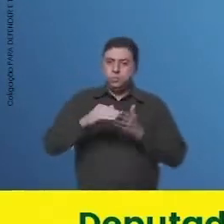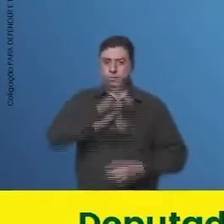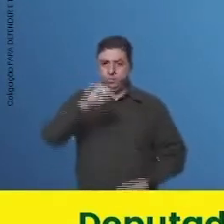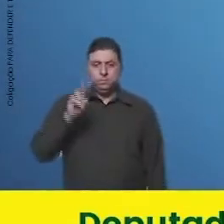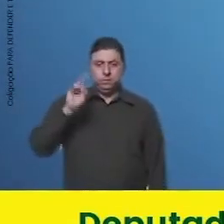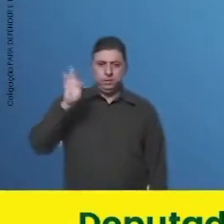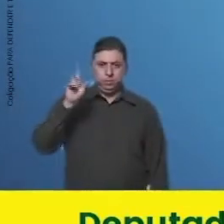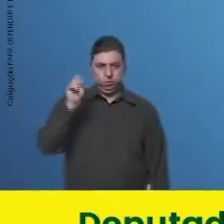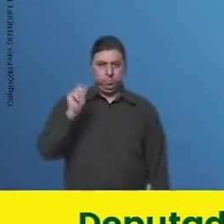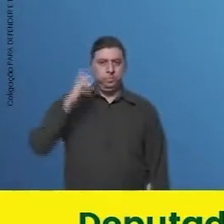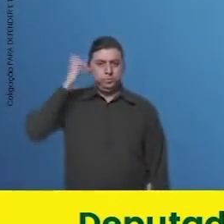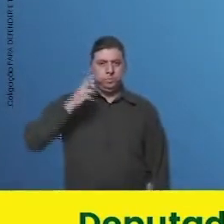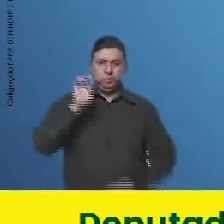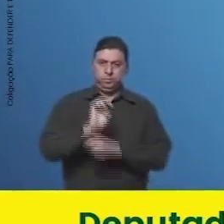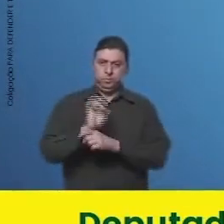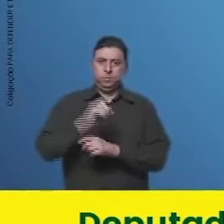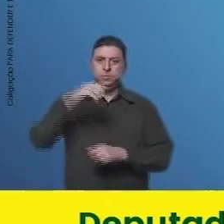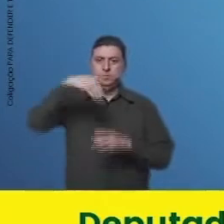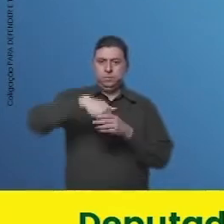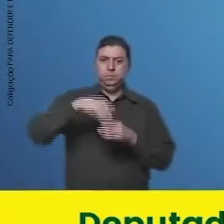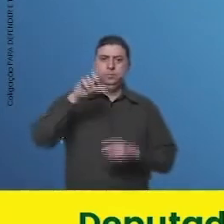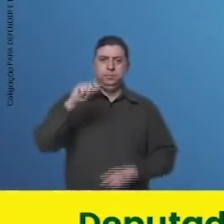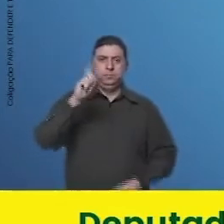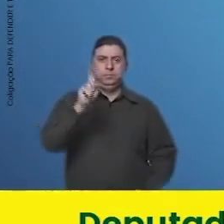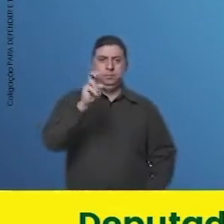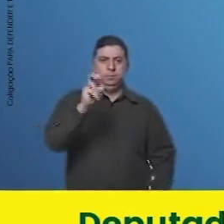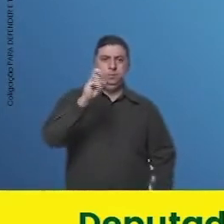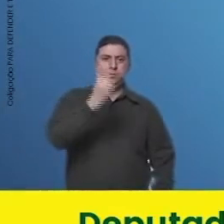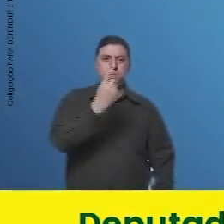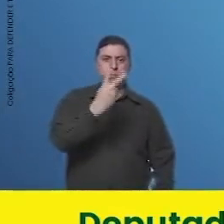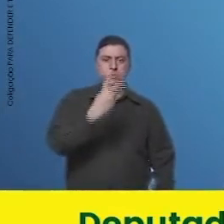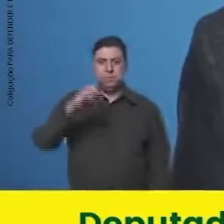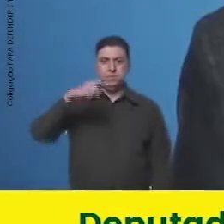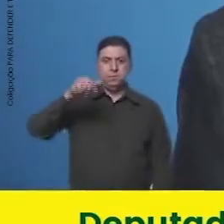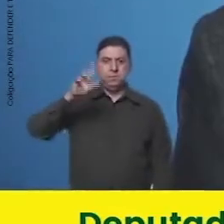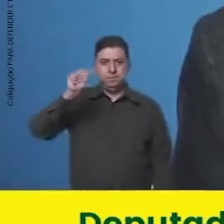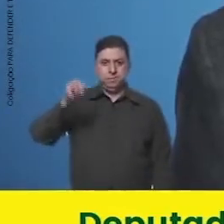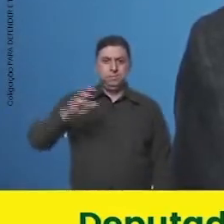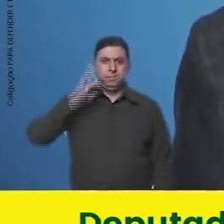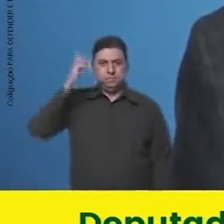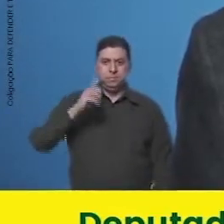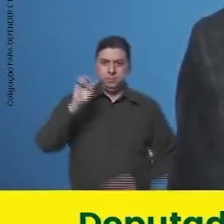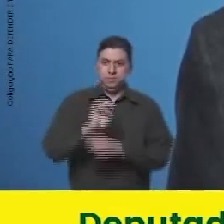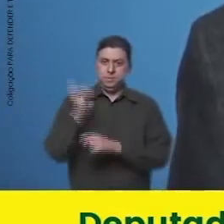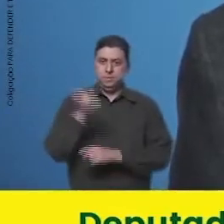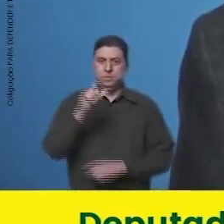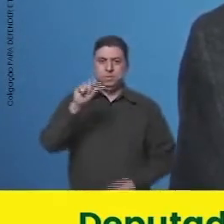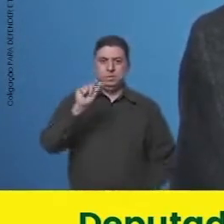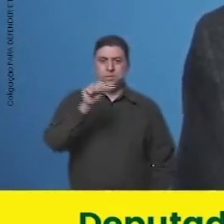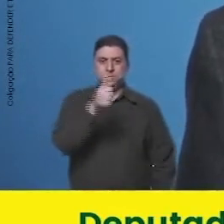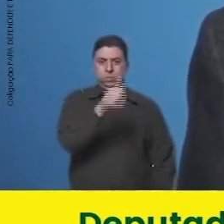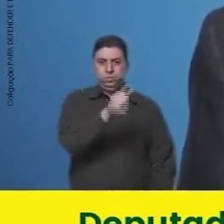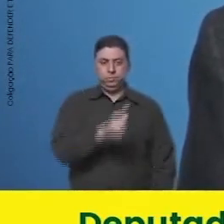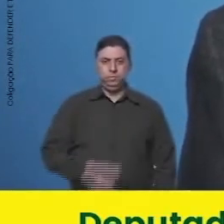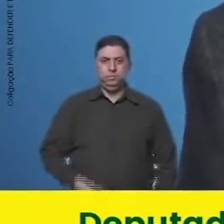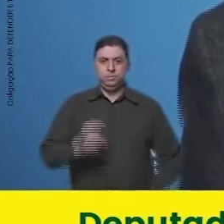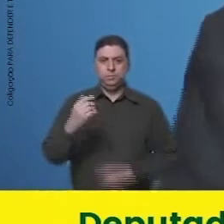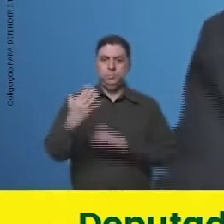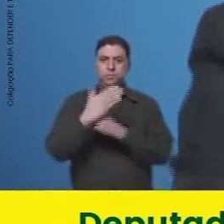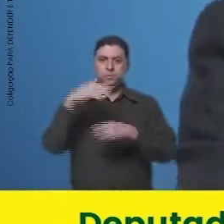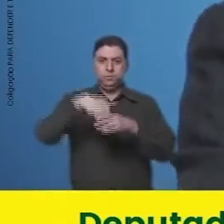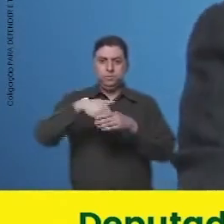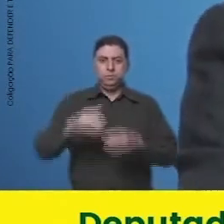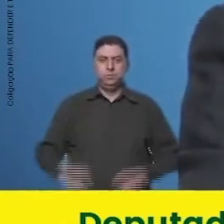vida importa. Aninha Oviedo, para deputado estadual, vote 10512. Elton Opperman, deputado estadual,